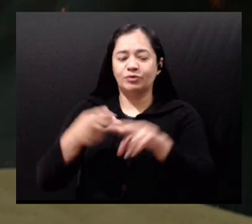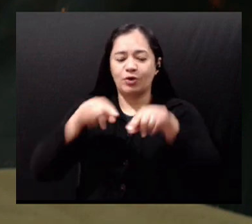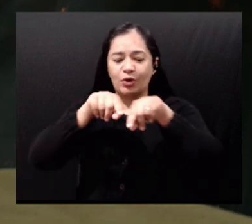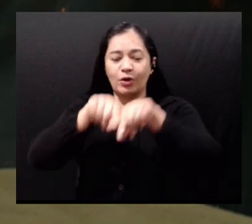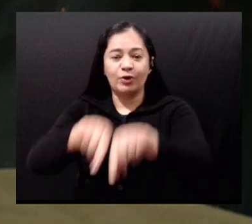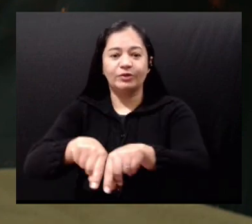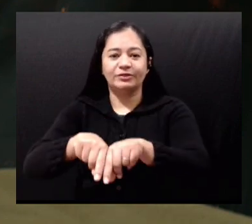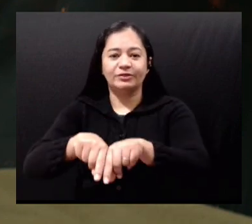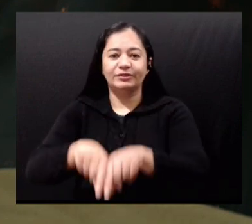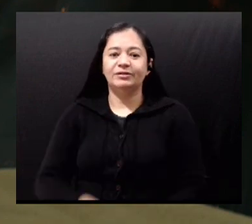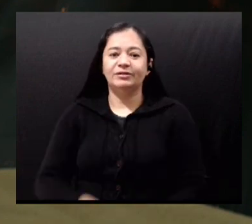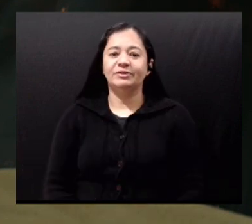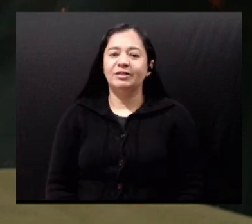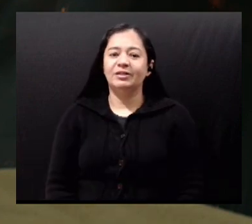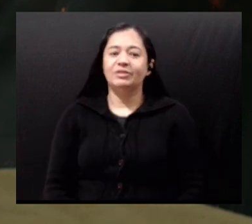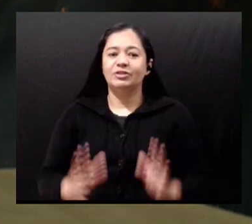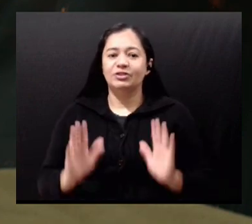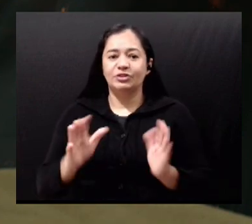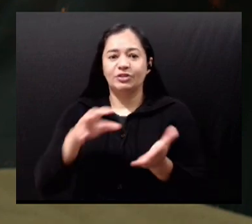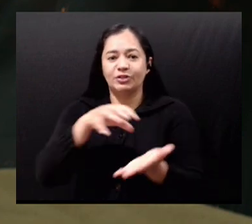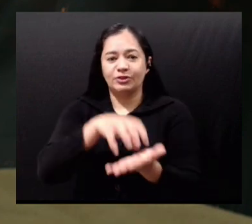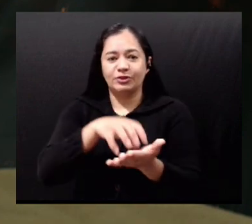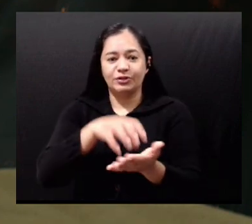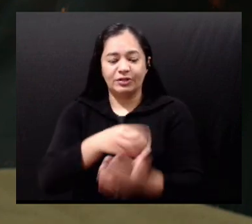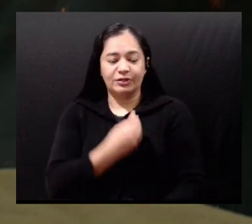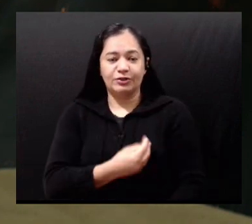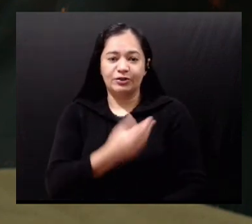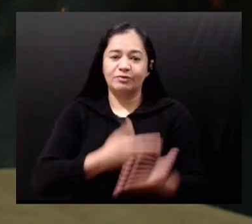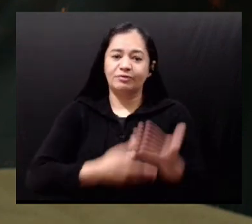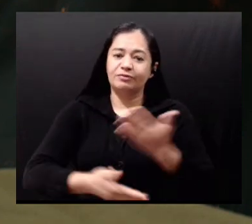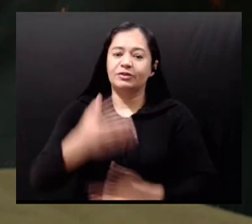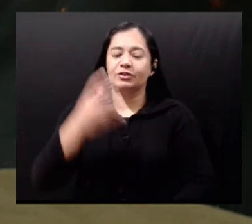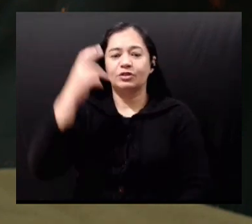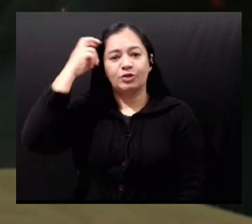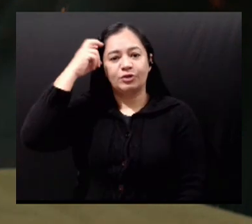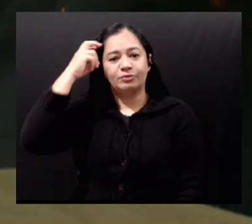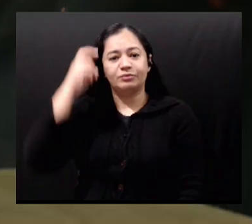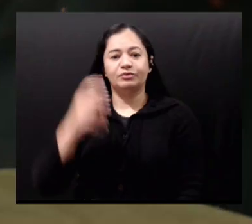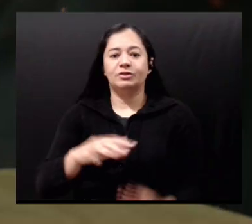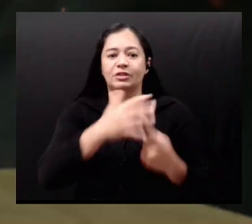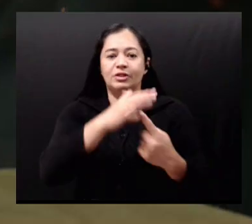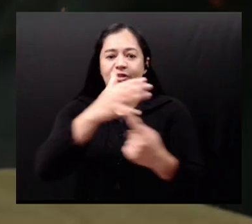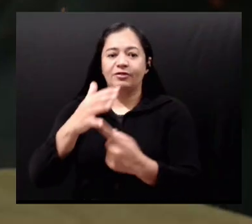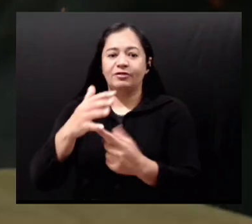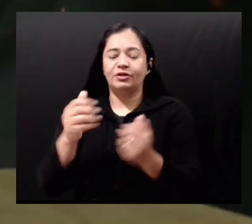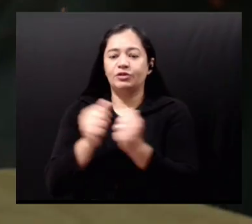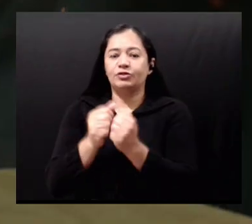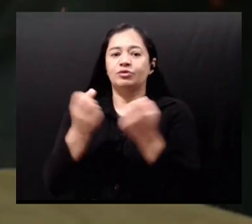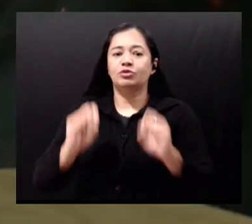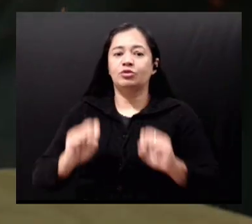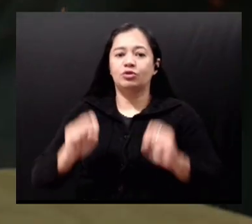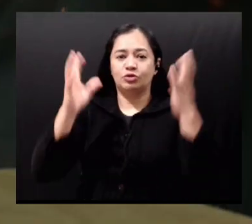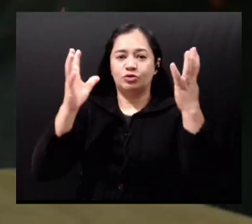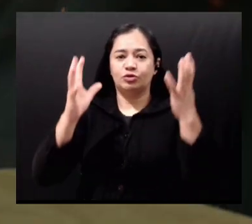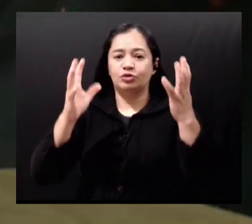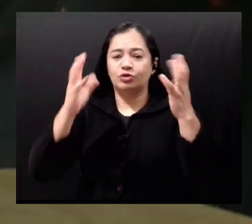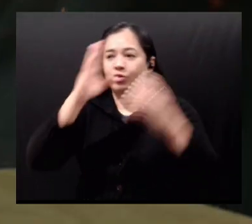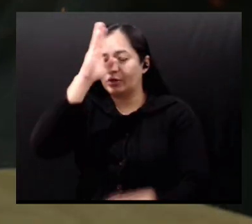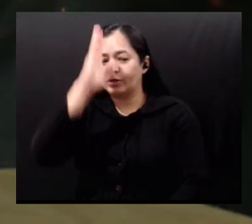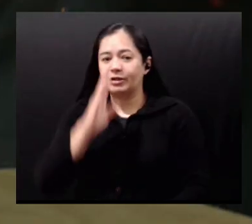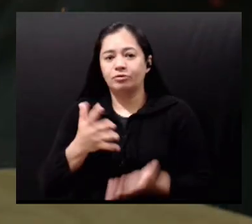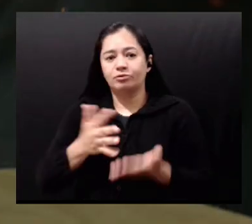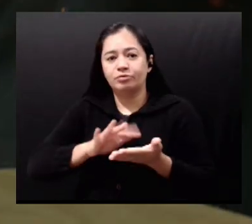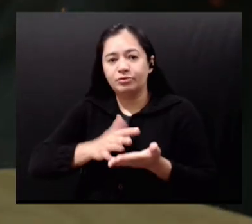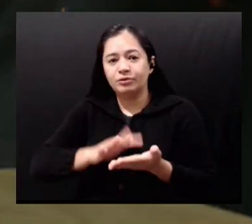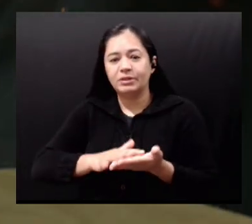Já no Centro de Convivência Cultural, a tradicional Feira Hippie será embalada por shows gratuitos de samba e blues no Teatro